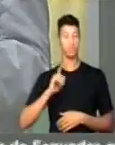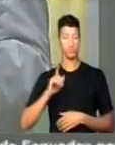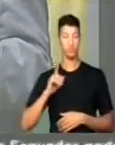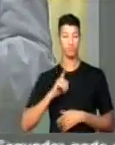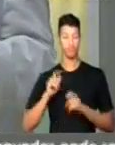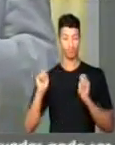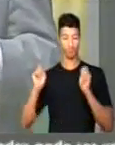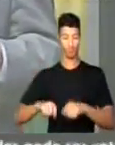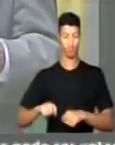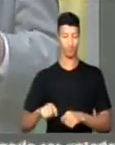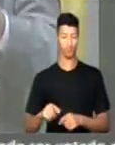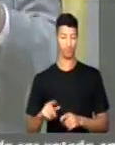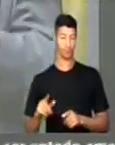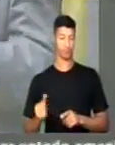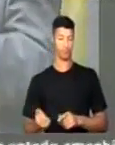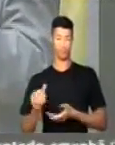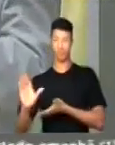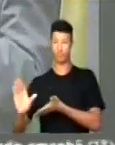uma compensação,